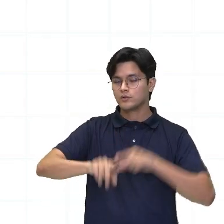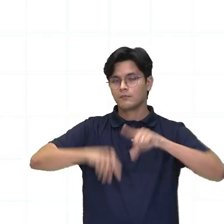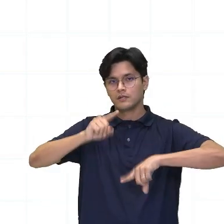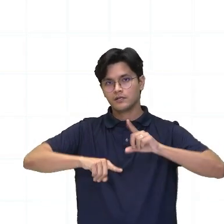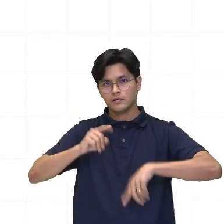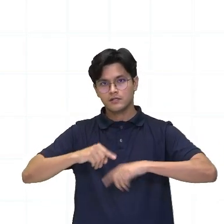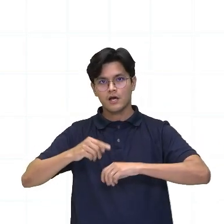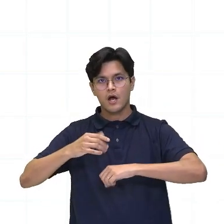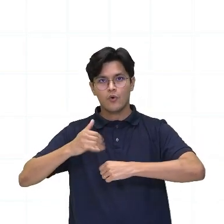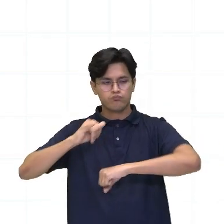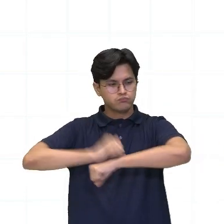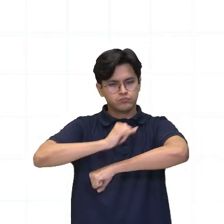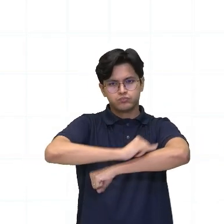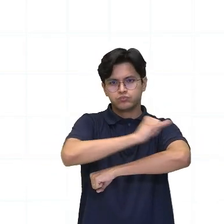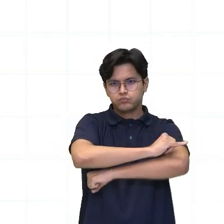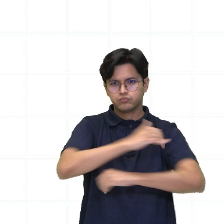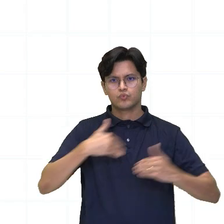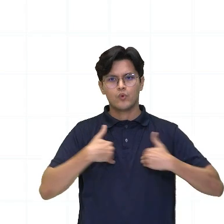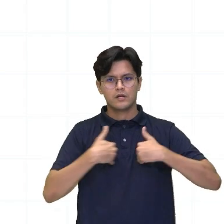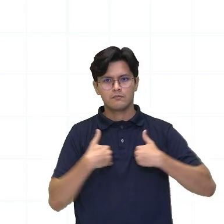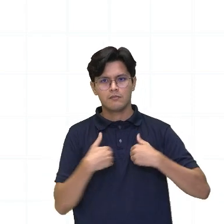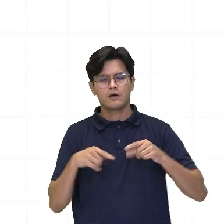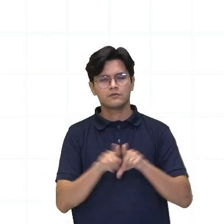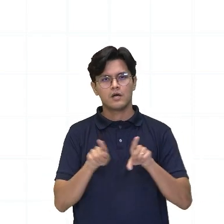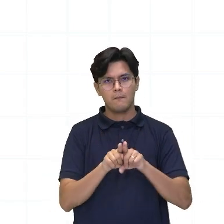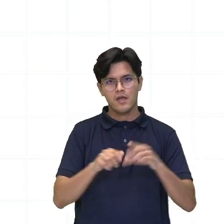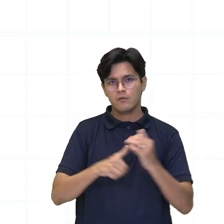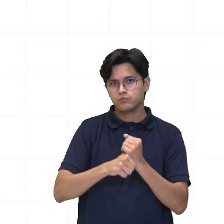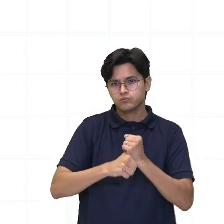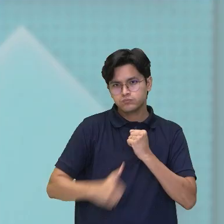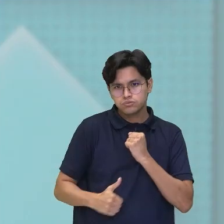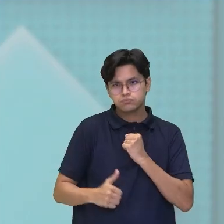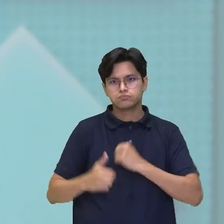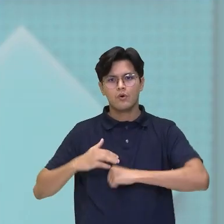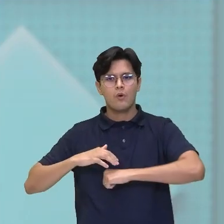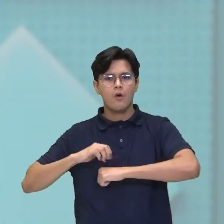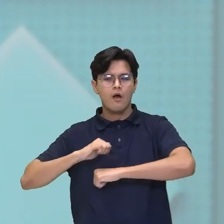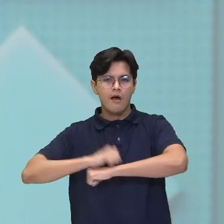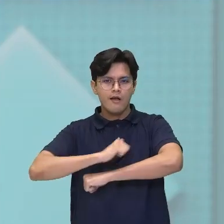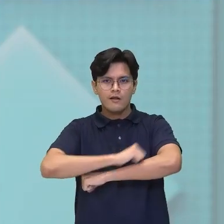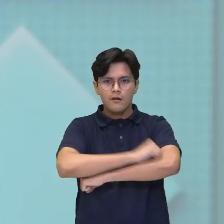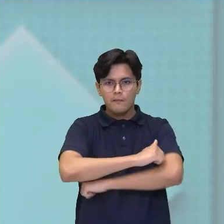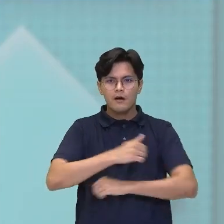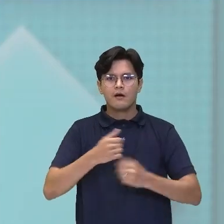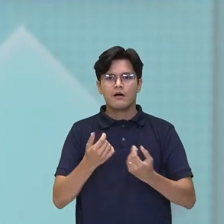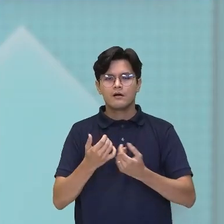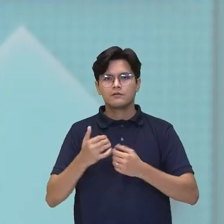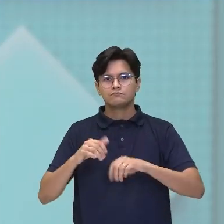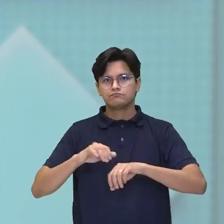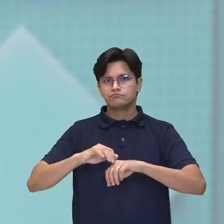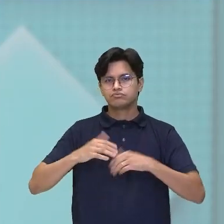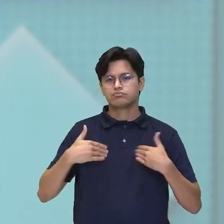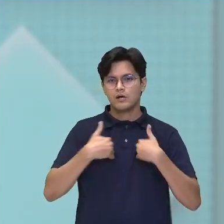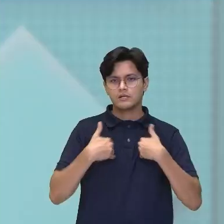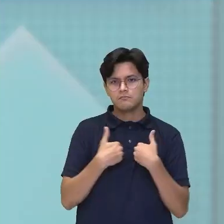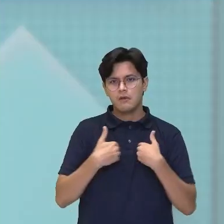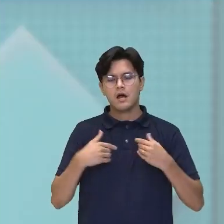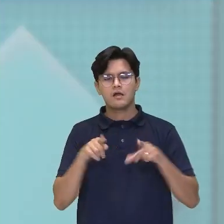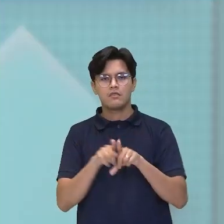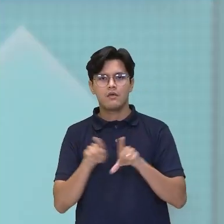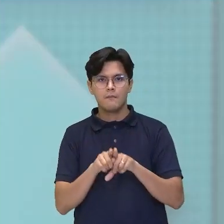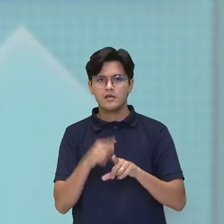pinturas ou desenhos, os excrementos também, que era para aglutinar. Então, dentro dessas características que nós